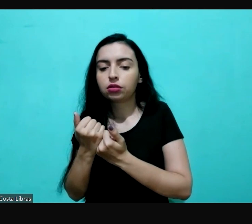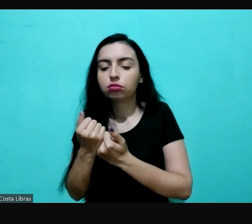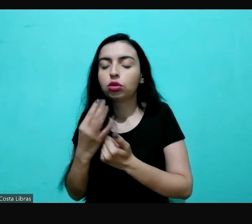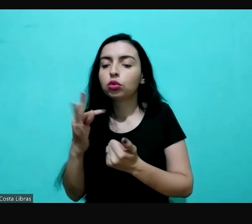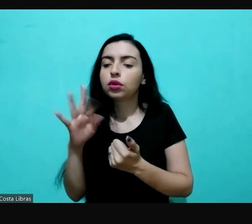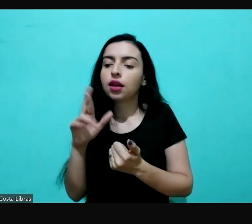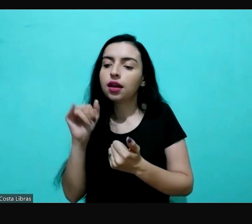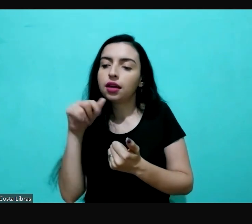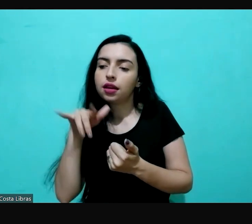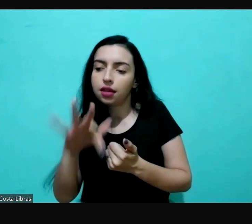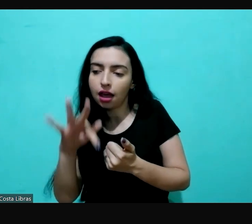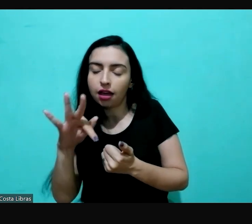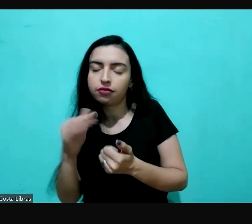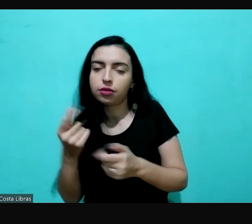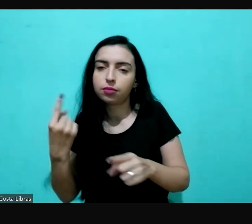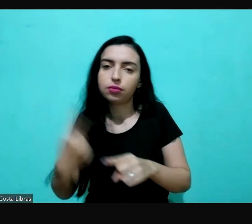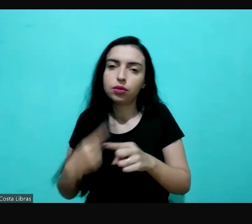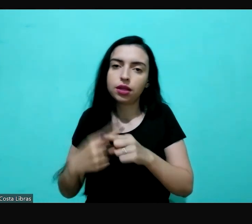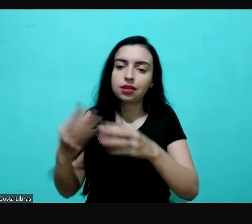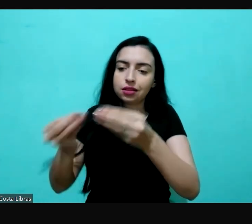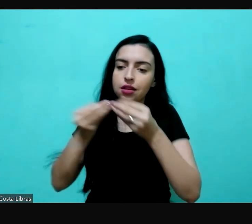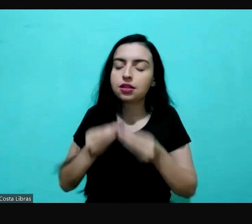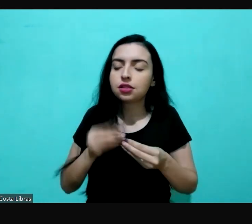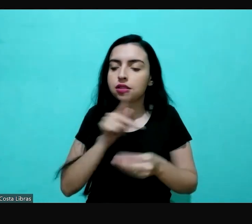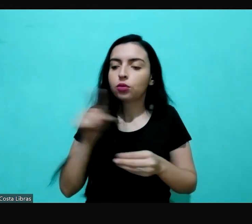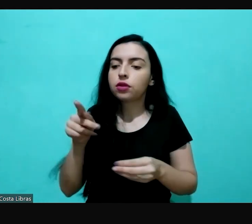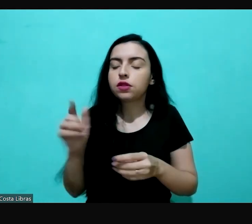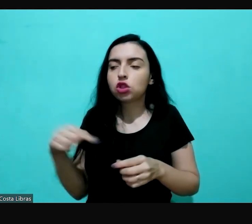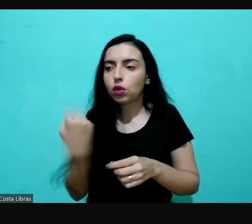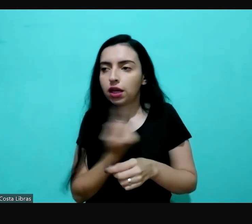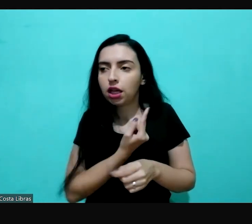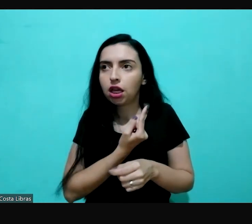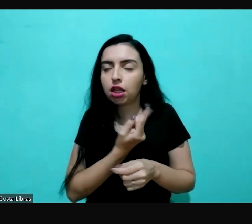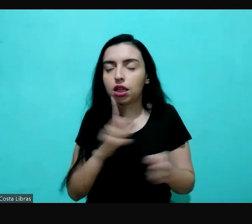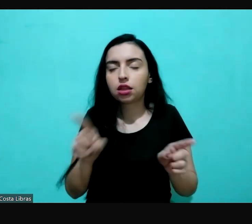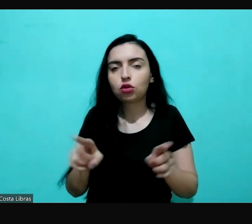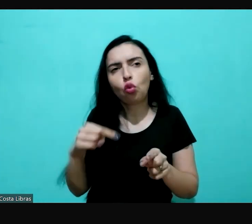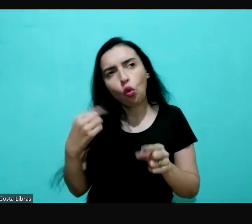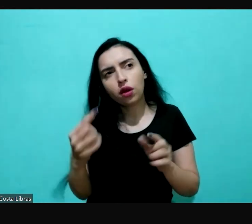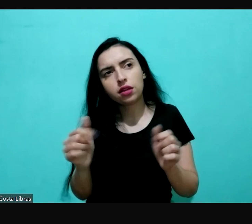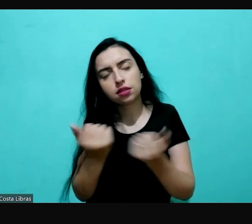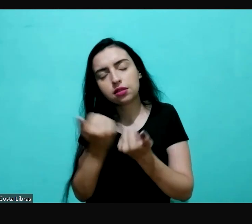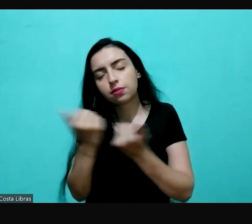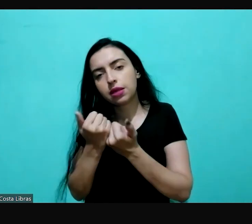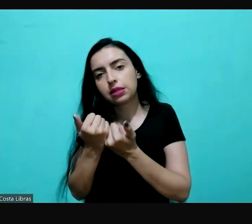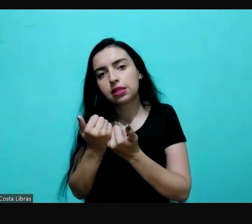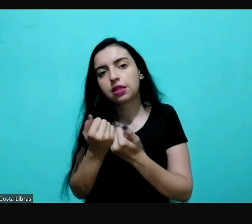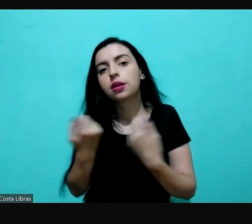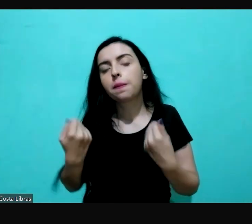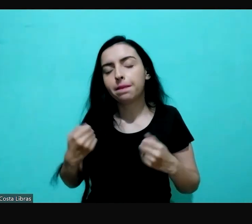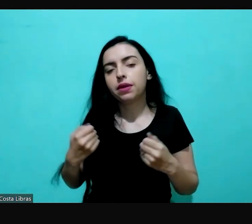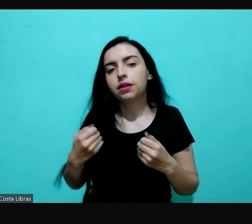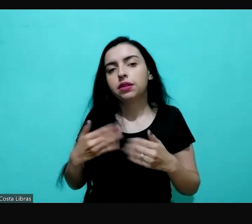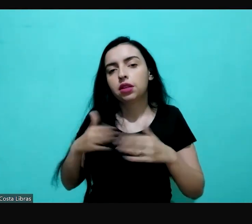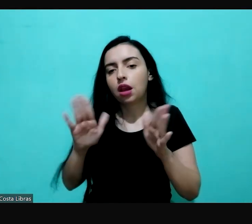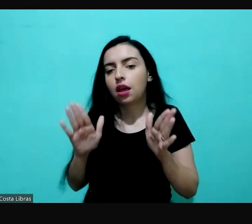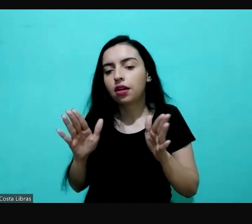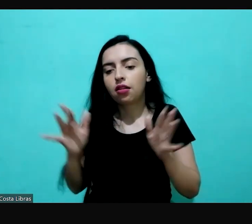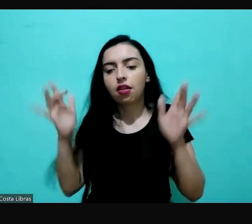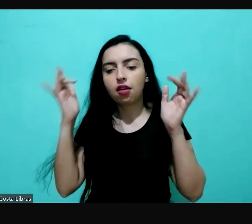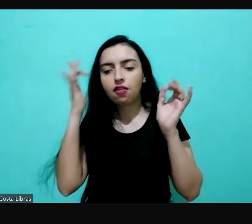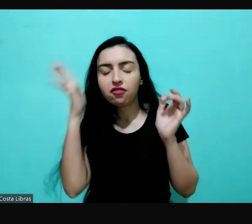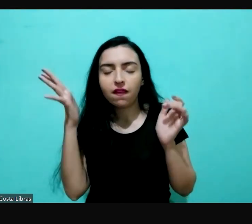porque, trazer o professor aqui, nós também lá, quer dizer, essas parcerias permitem e